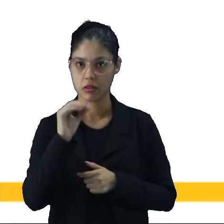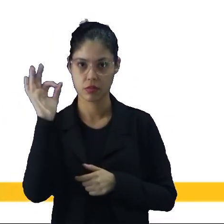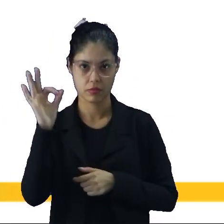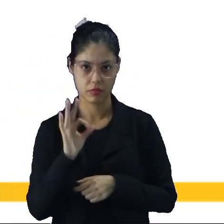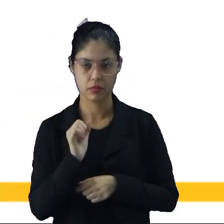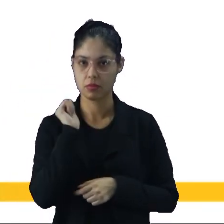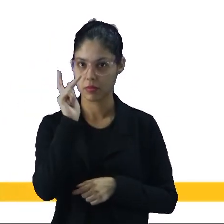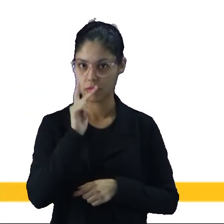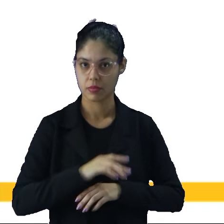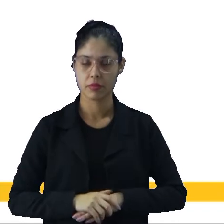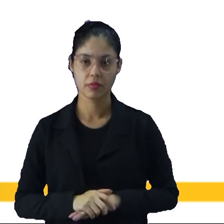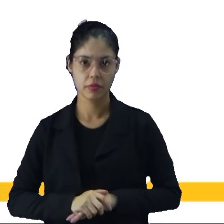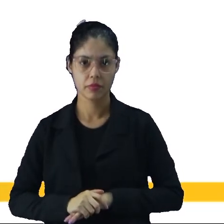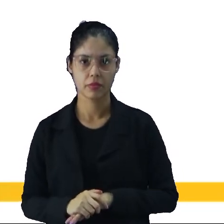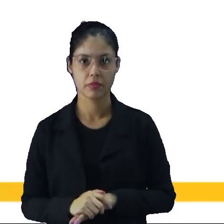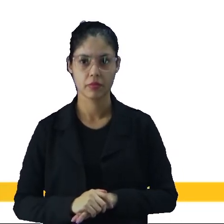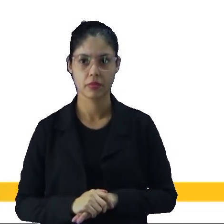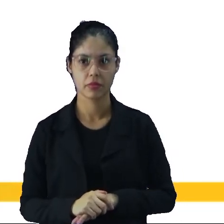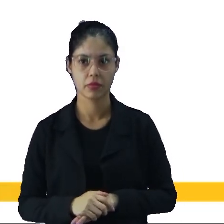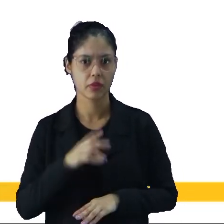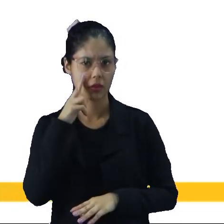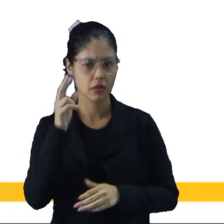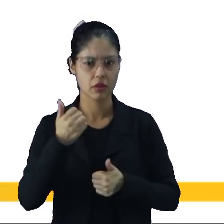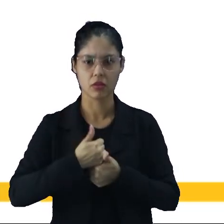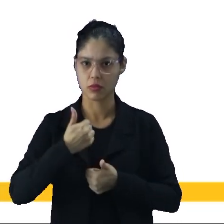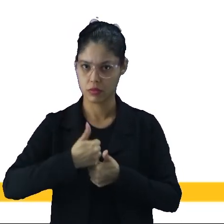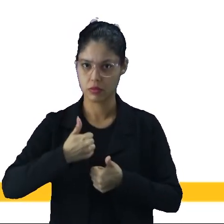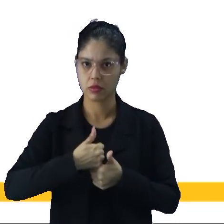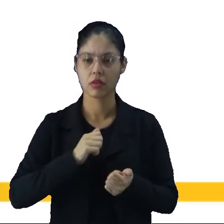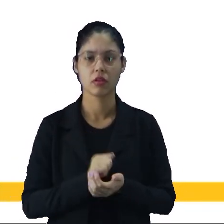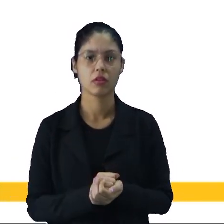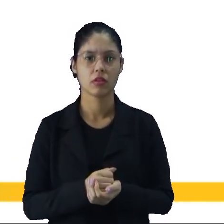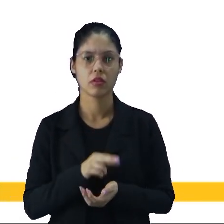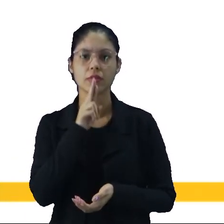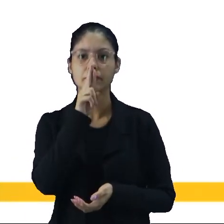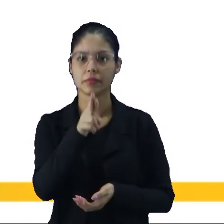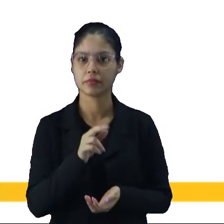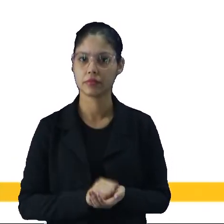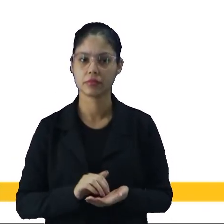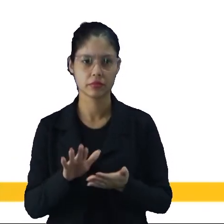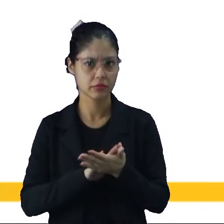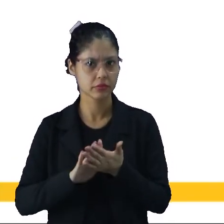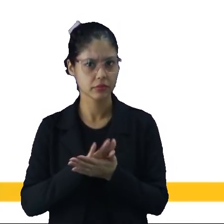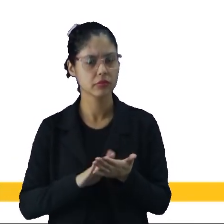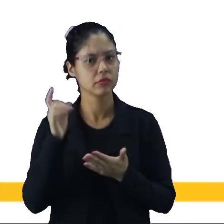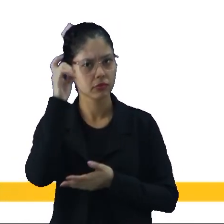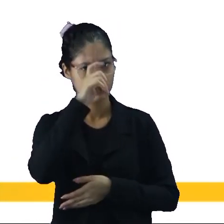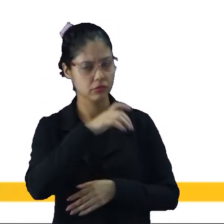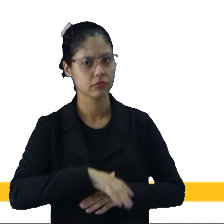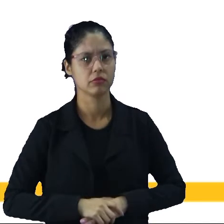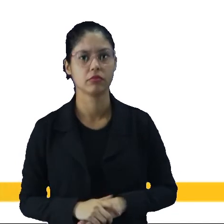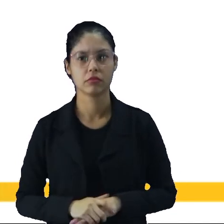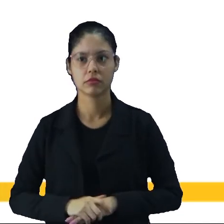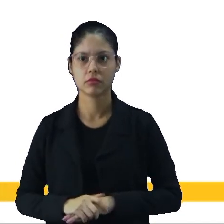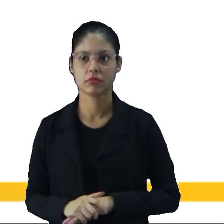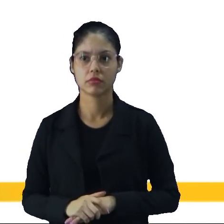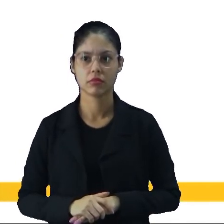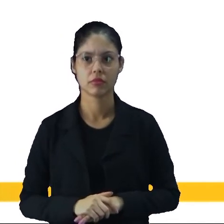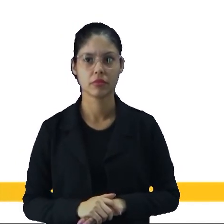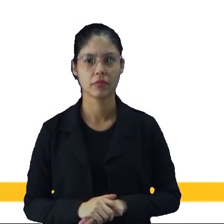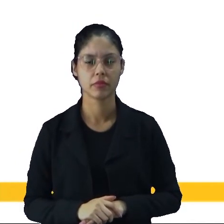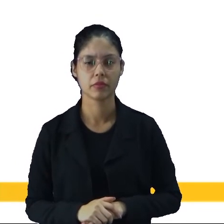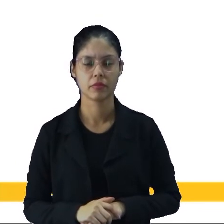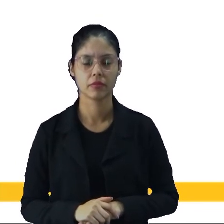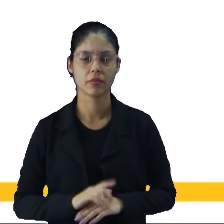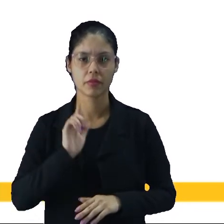50%. Beleza? Viu? É só substituir e fazer a continha. Não tem complicação. Vamos